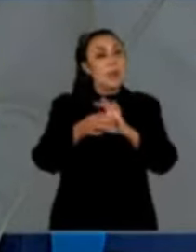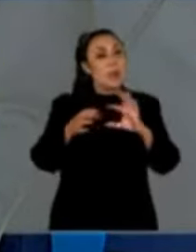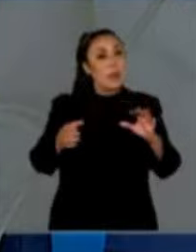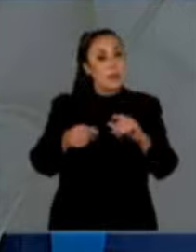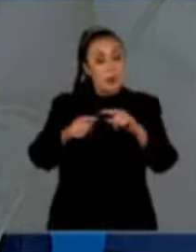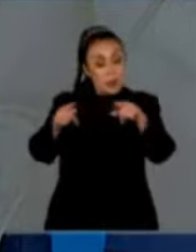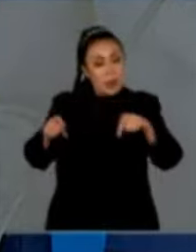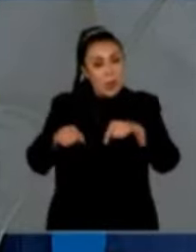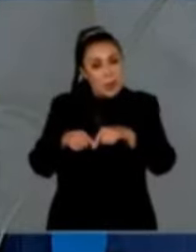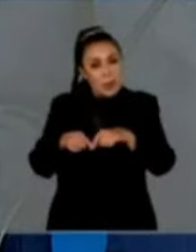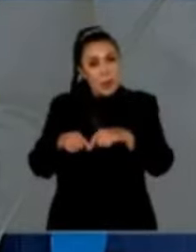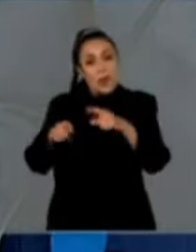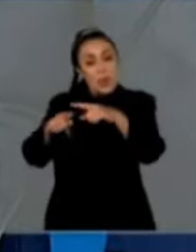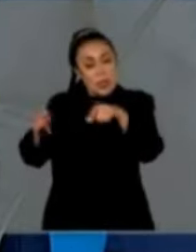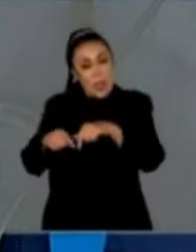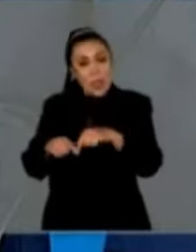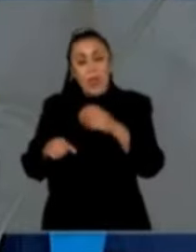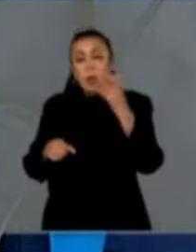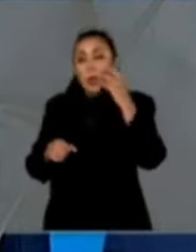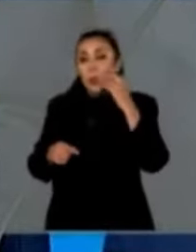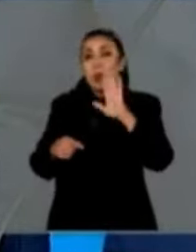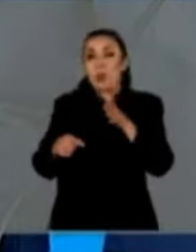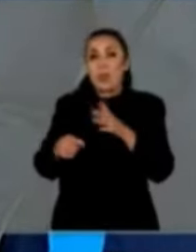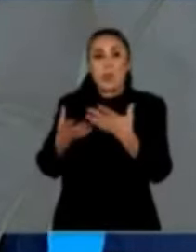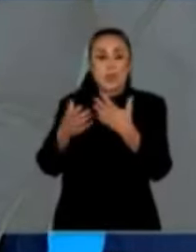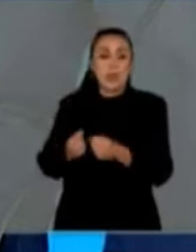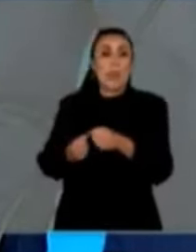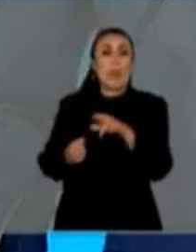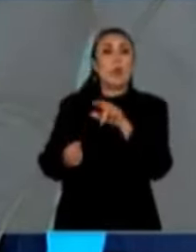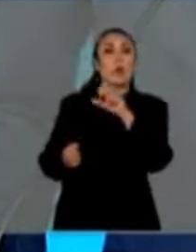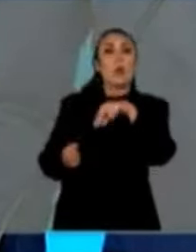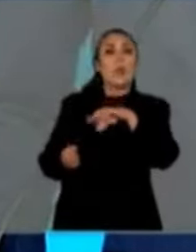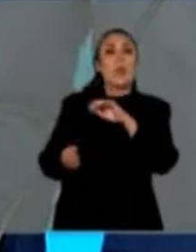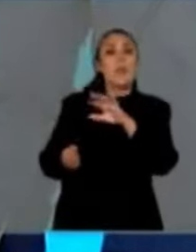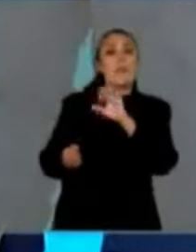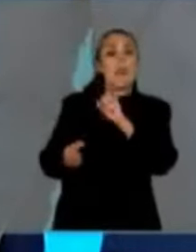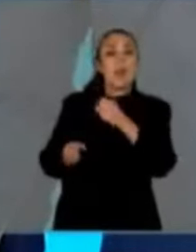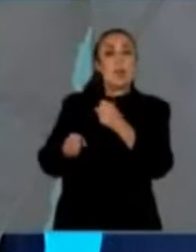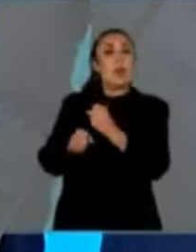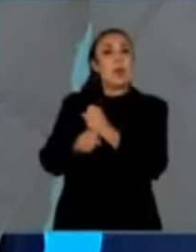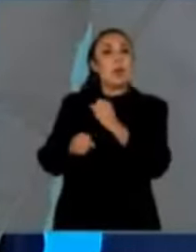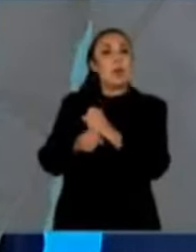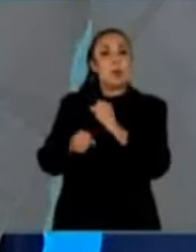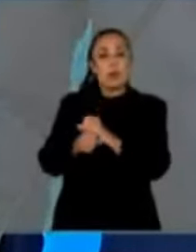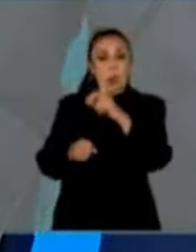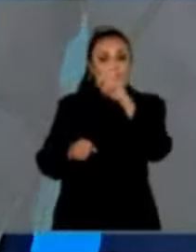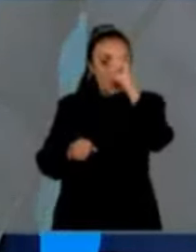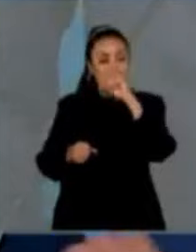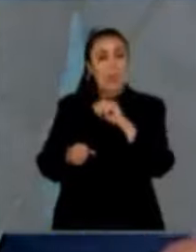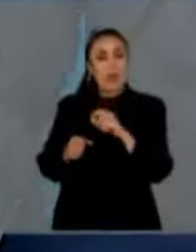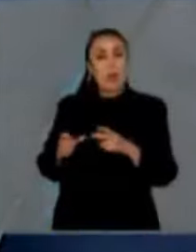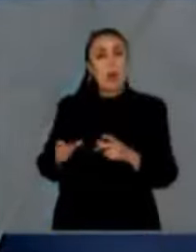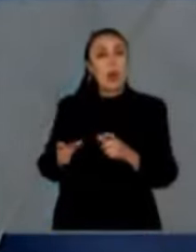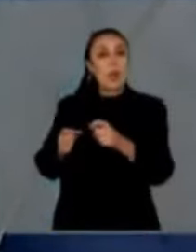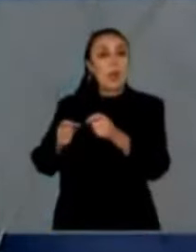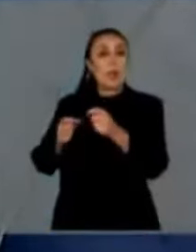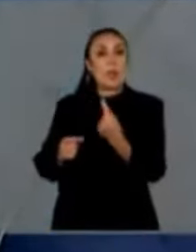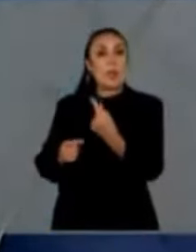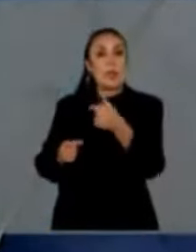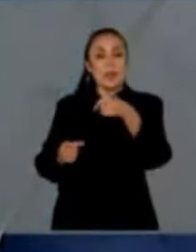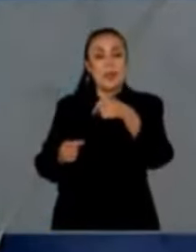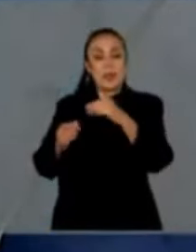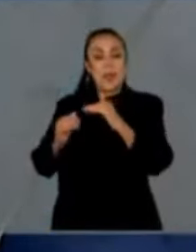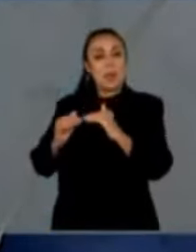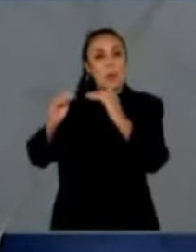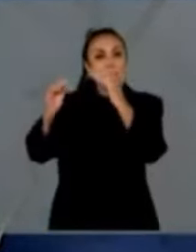Bruno já tinha acertado ced para Unifesp pro Governo Federal para construir no Hospital do Câncer gente de 17 andares o dinheiro viria tudo do